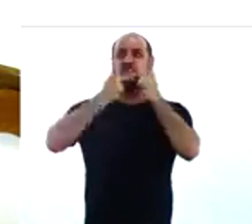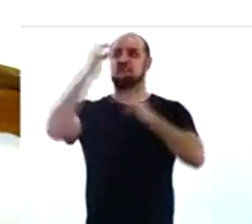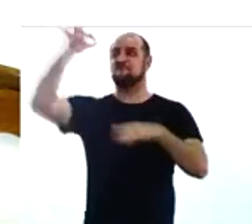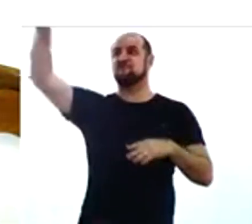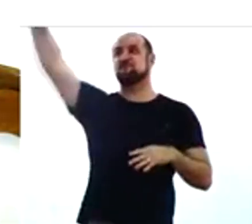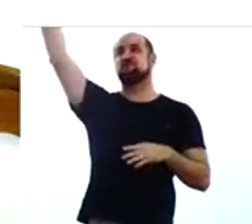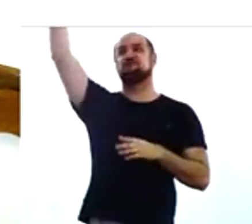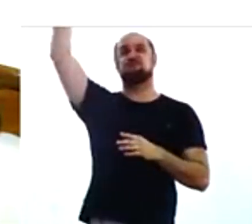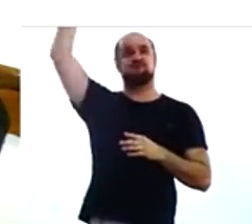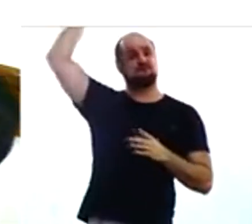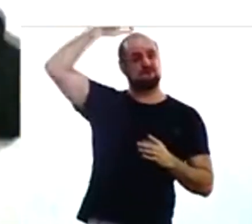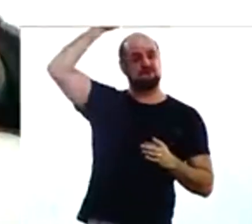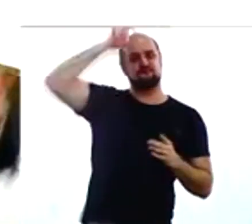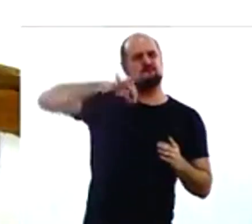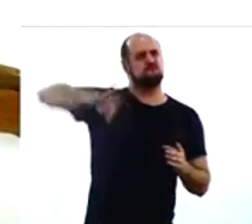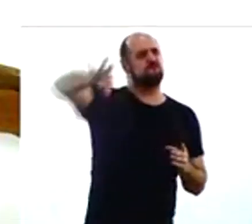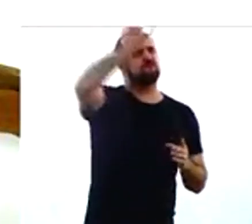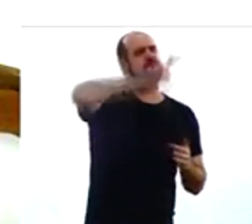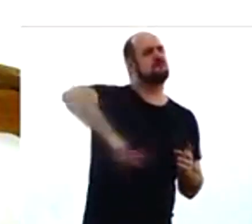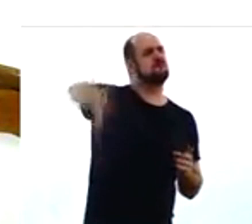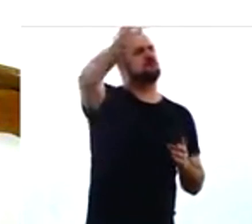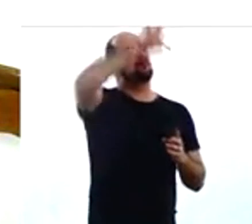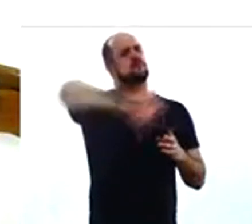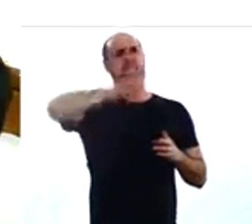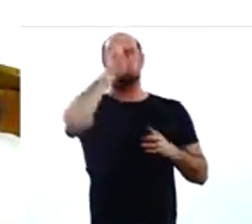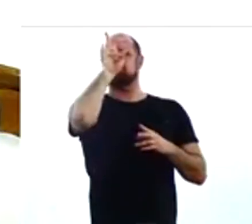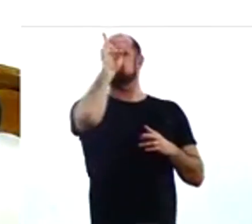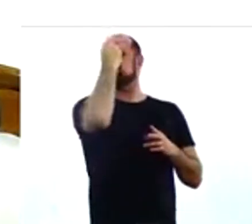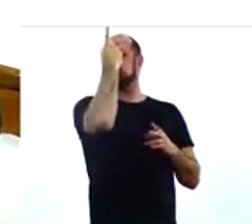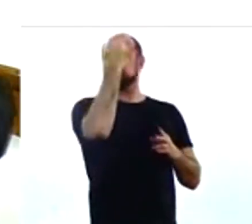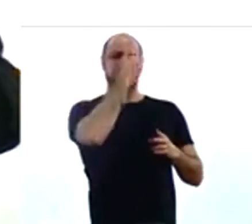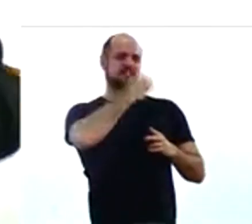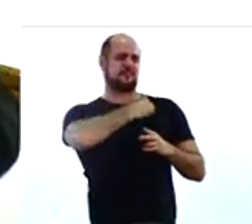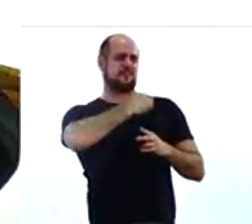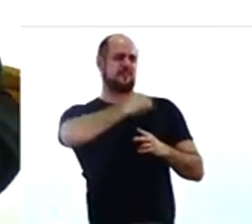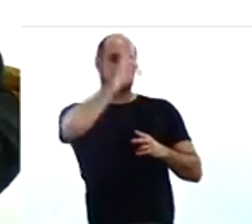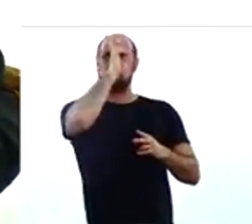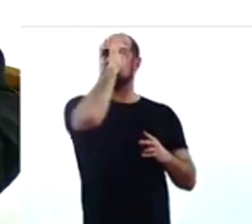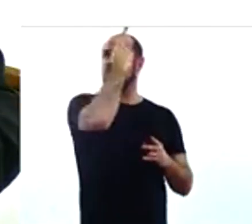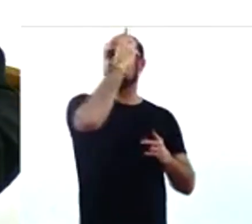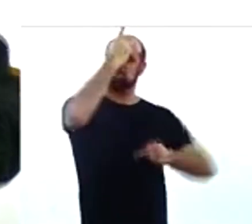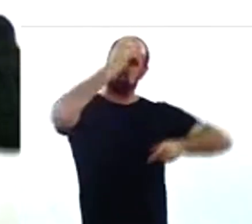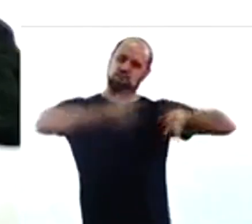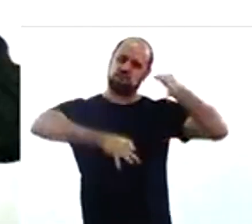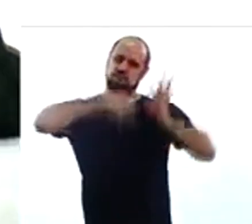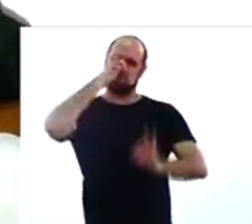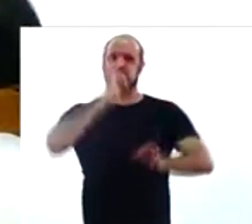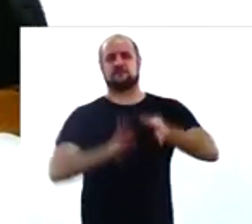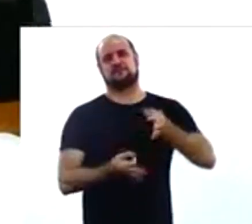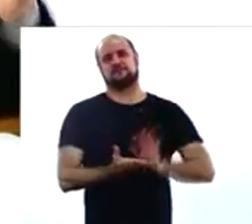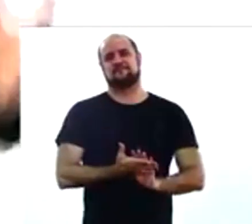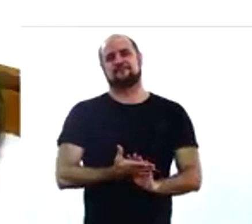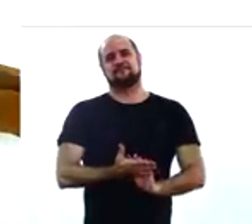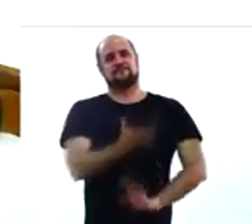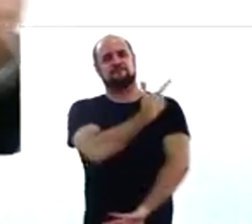o Espírito Santo, nos convenceria do pecado e do juízo. A